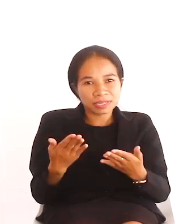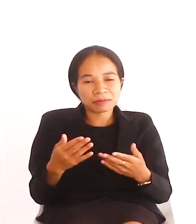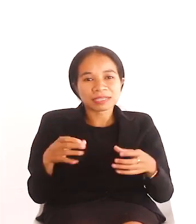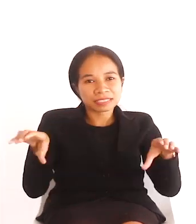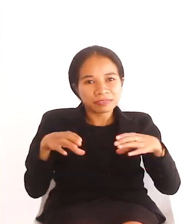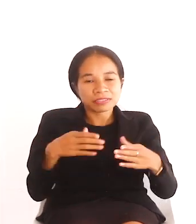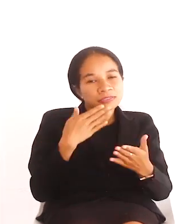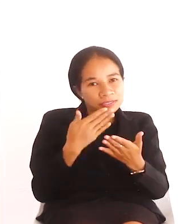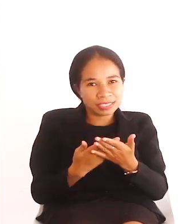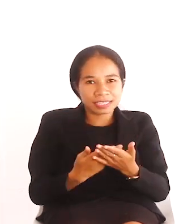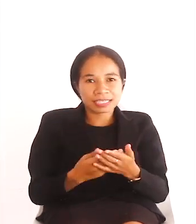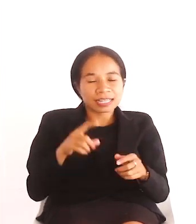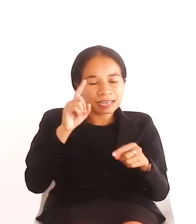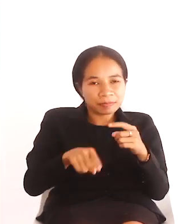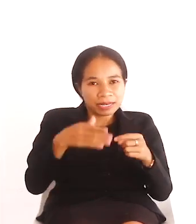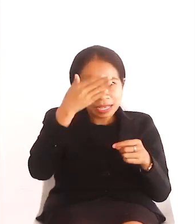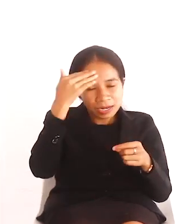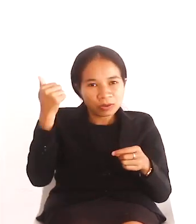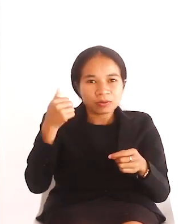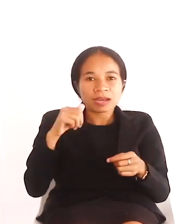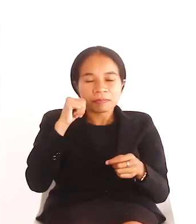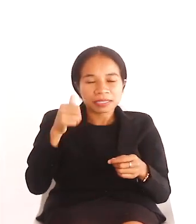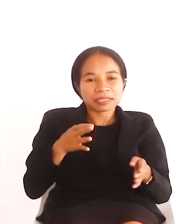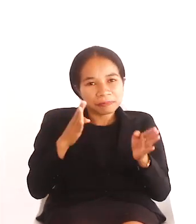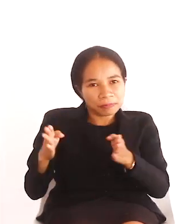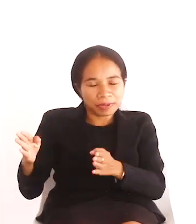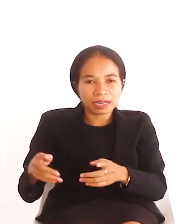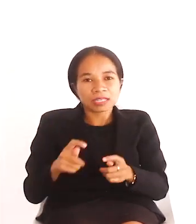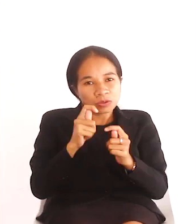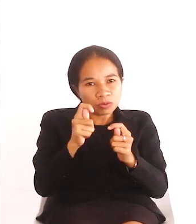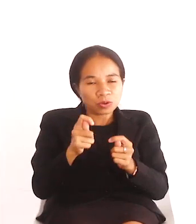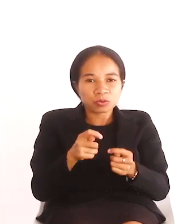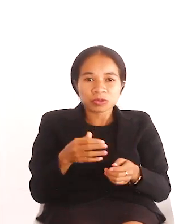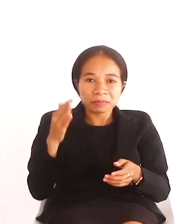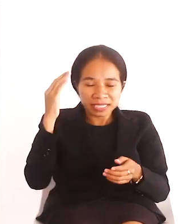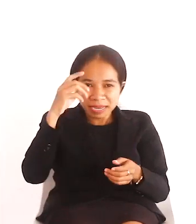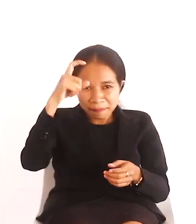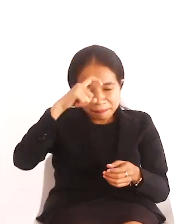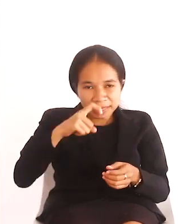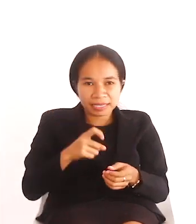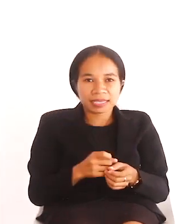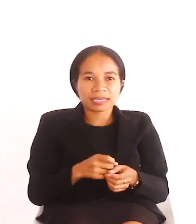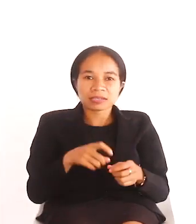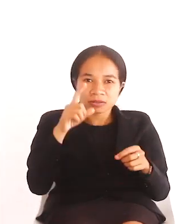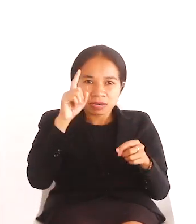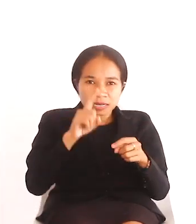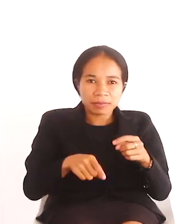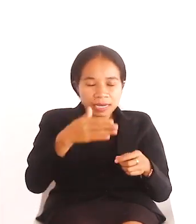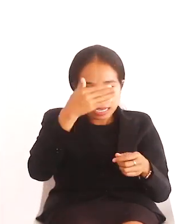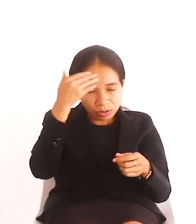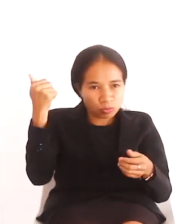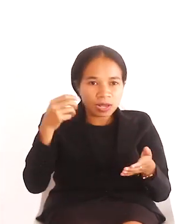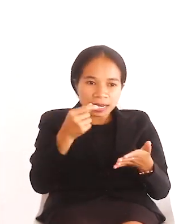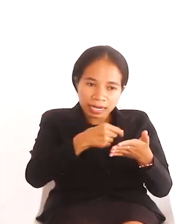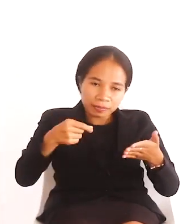servisu diak sempre. Ketahaluha, aban tengi preparaan atu koko alin sira ni konyesementu. Nune, labela haluha lapis no